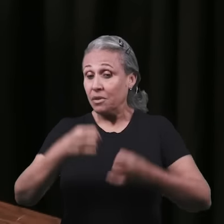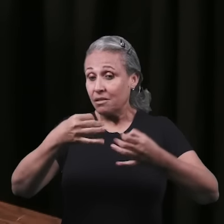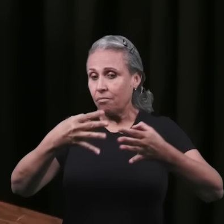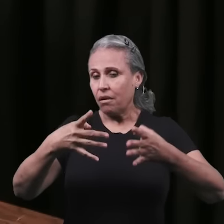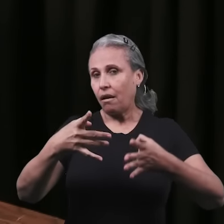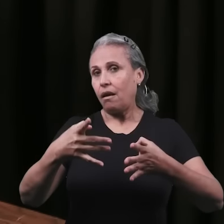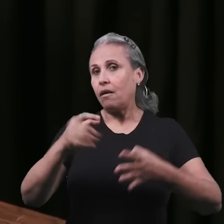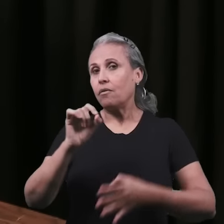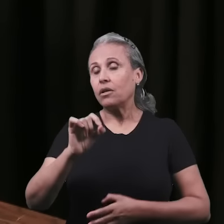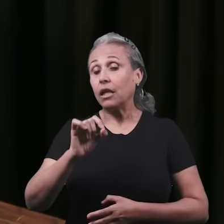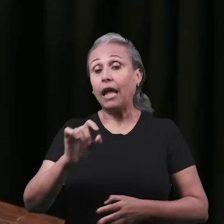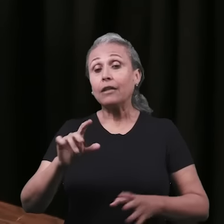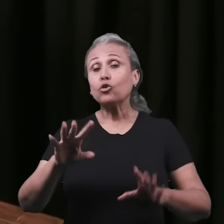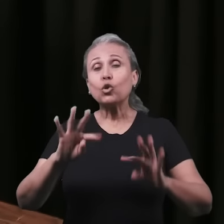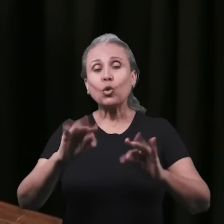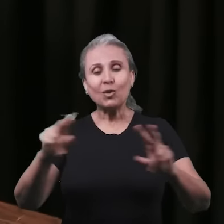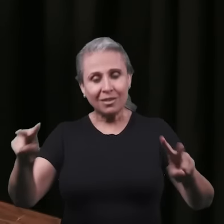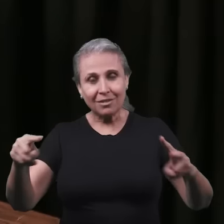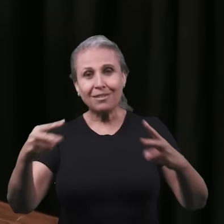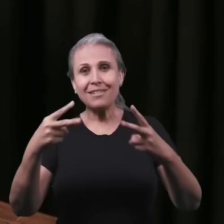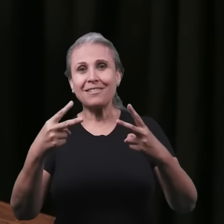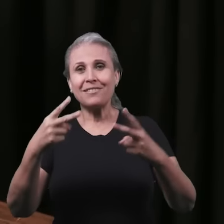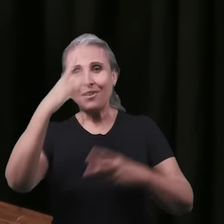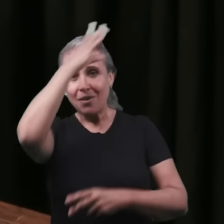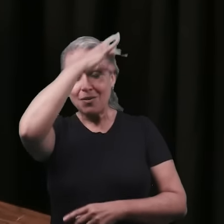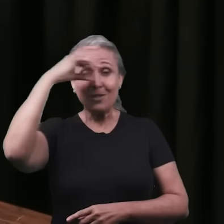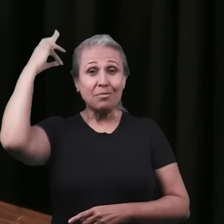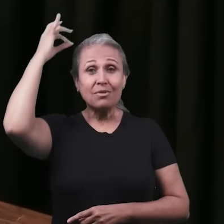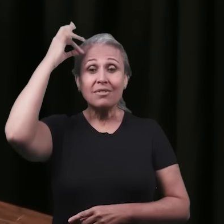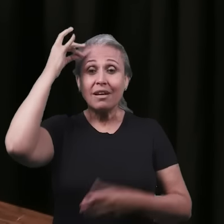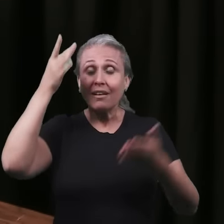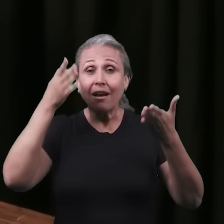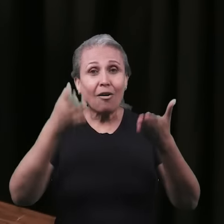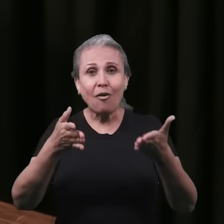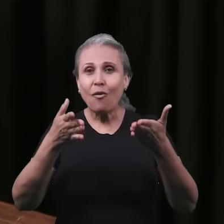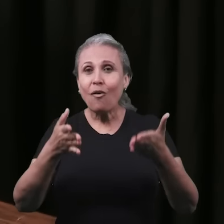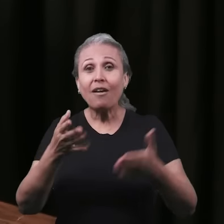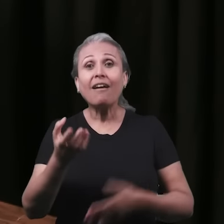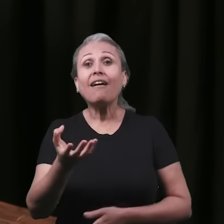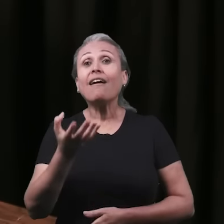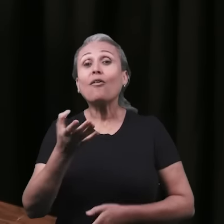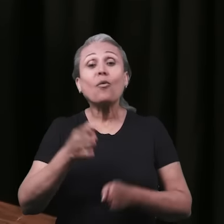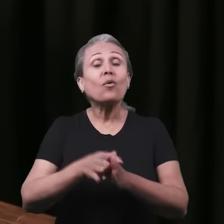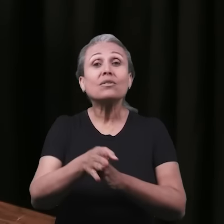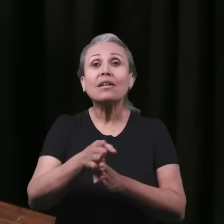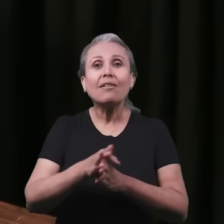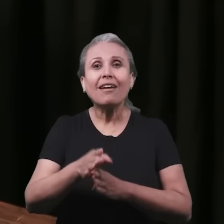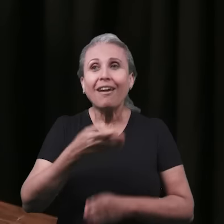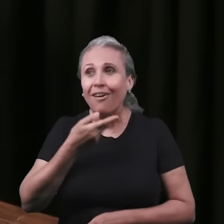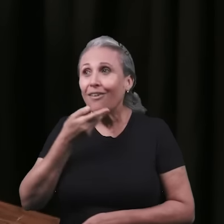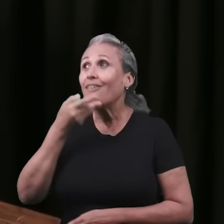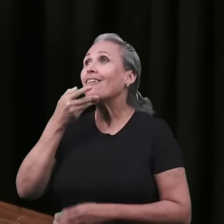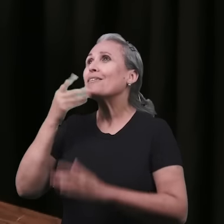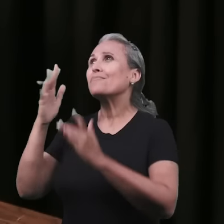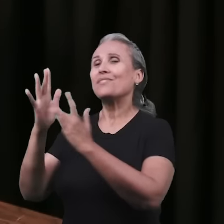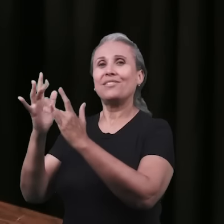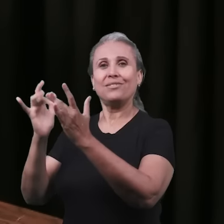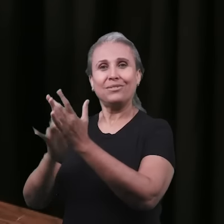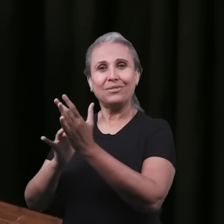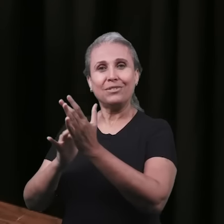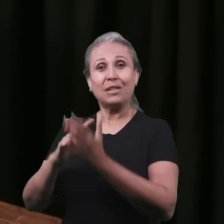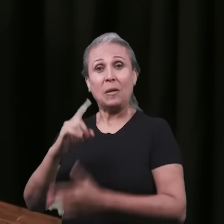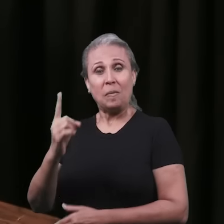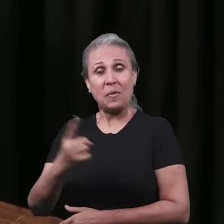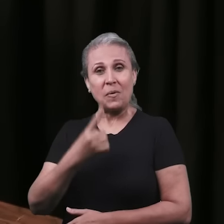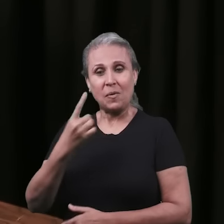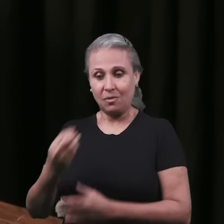para todos que estão conectados conosco, o Espírito Santo de Deus nessa hora, ele nos convida a olhar para o Senhor Jesus, a olhar para o autor e